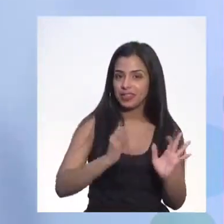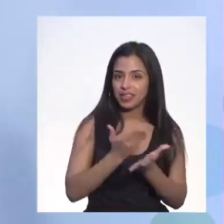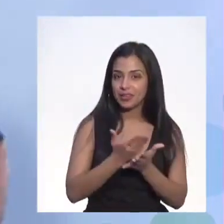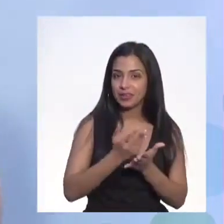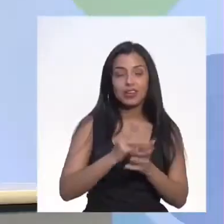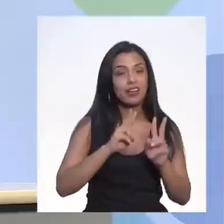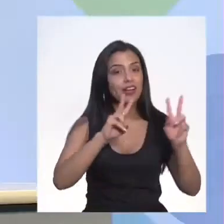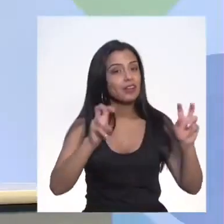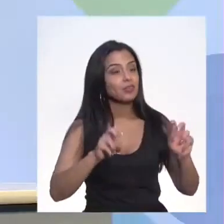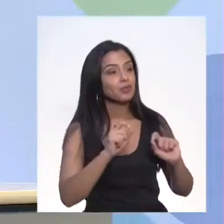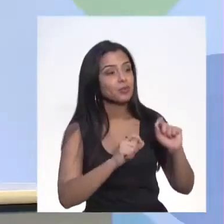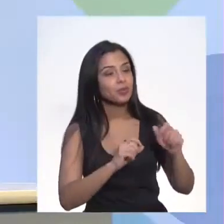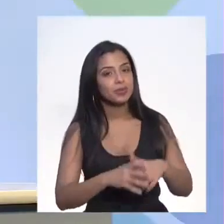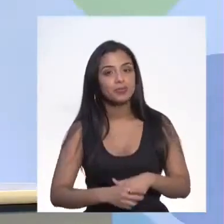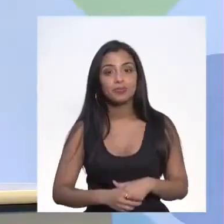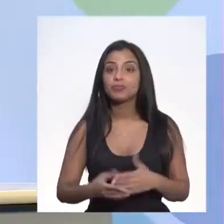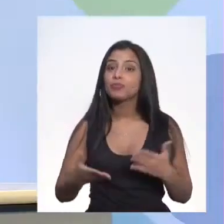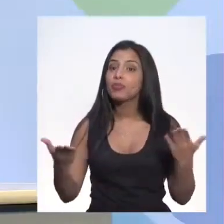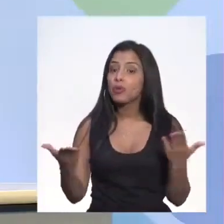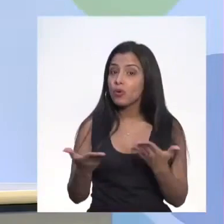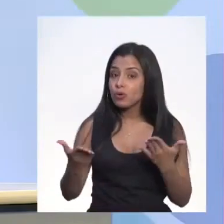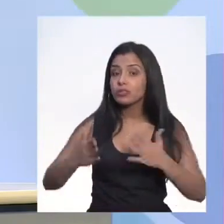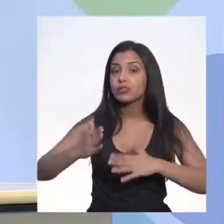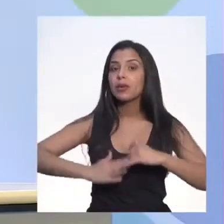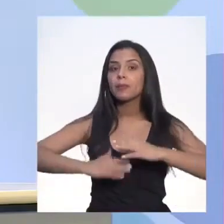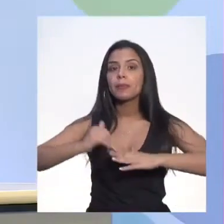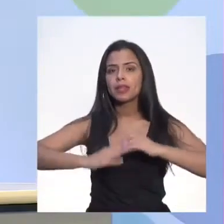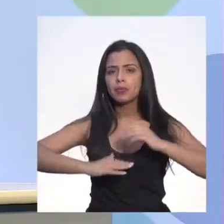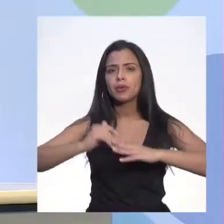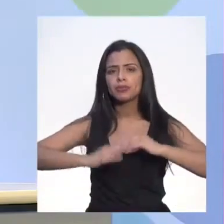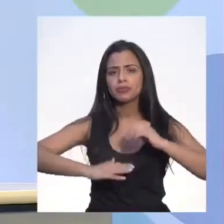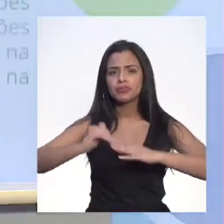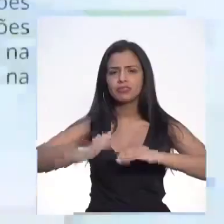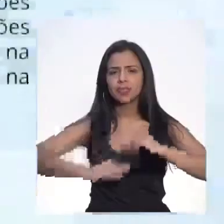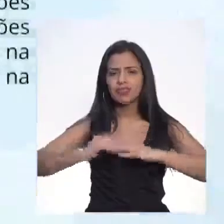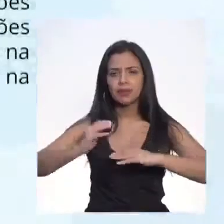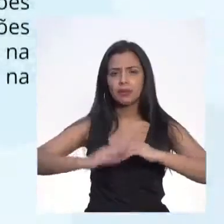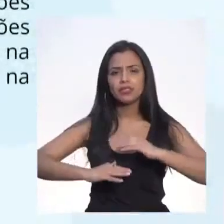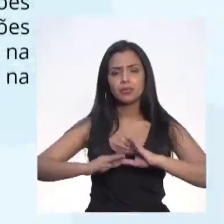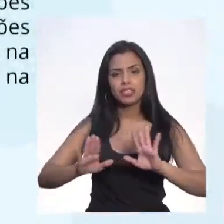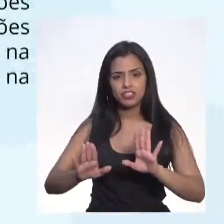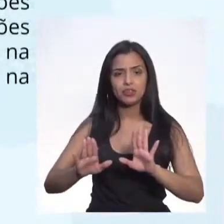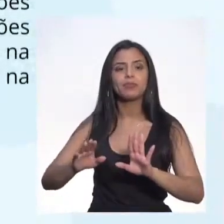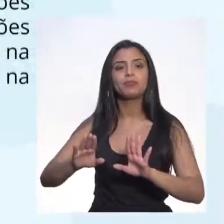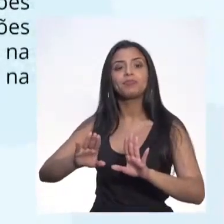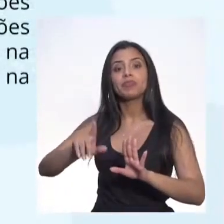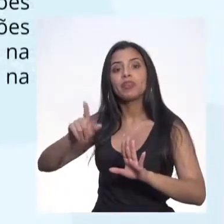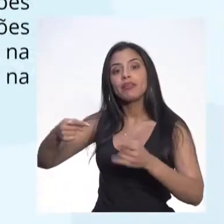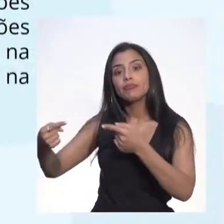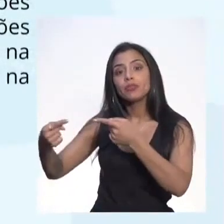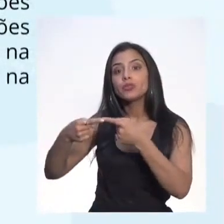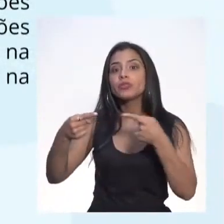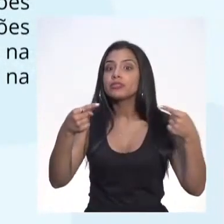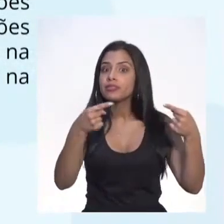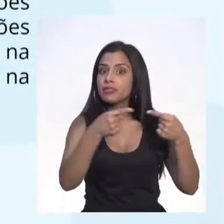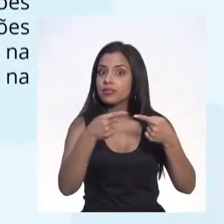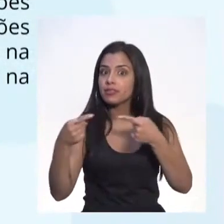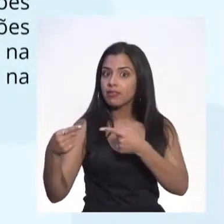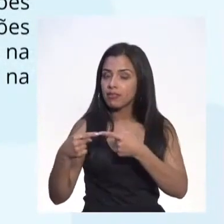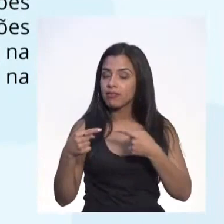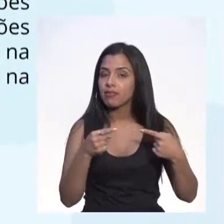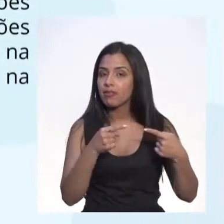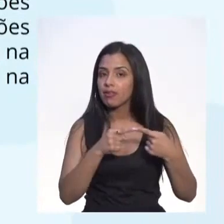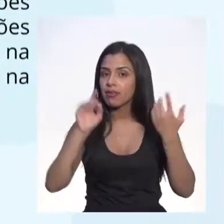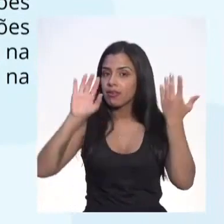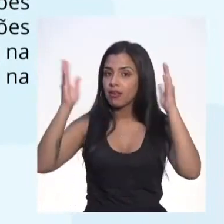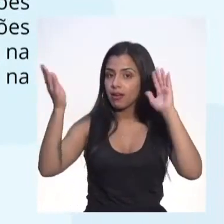professora? Hoje nós vamos trabalhar a habilidade do currículo oficial, que é associar as situações climáticas